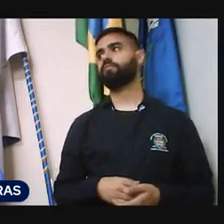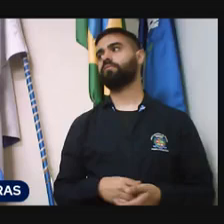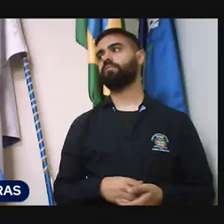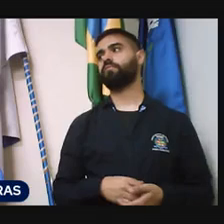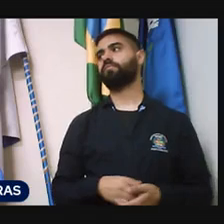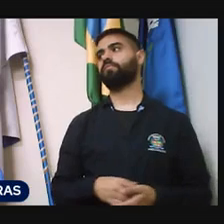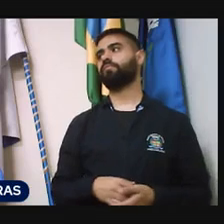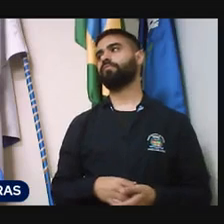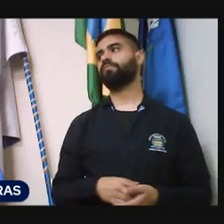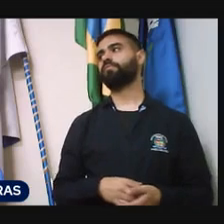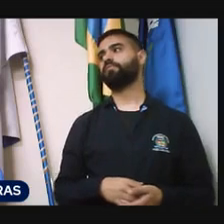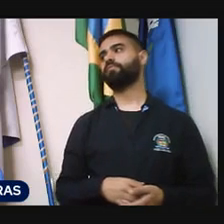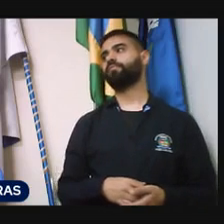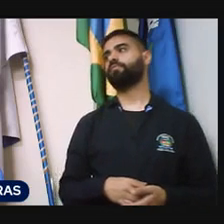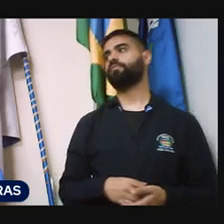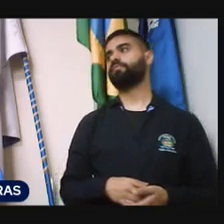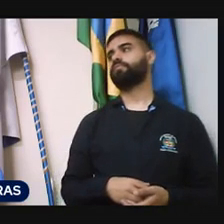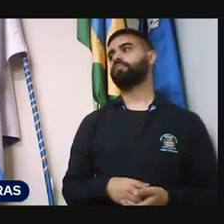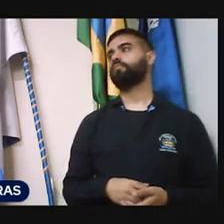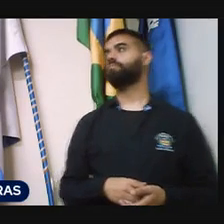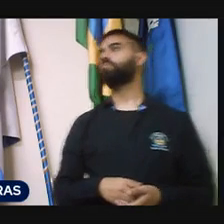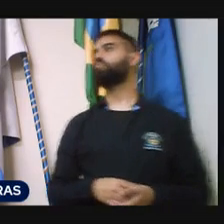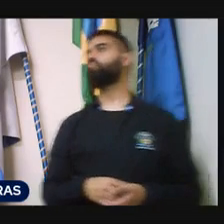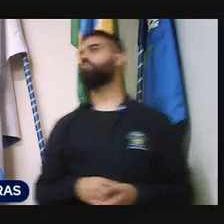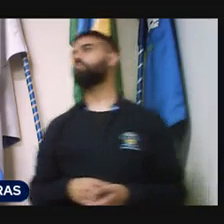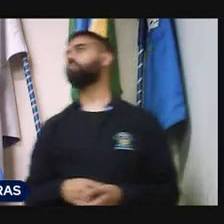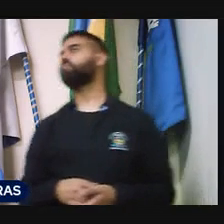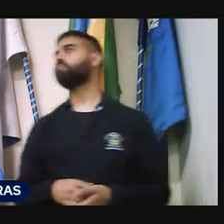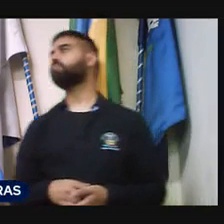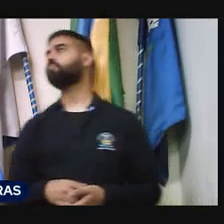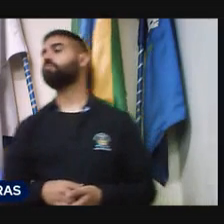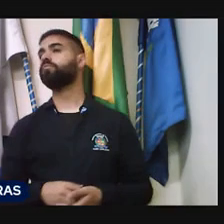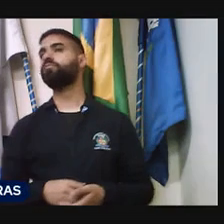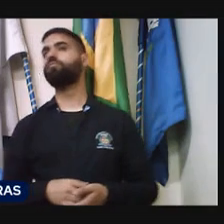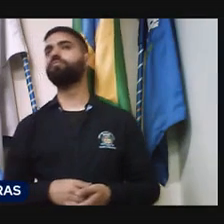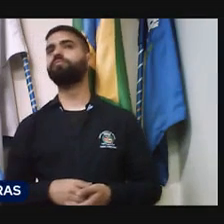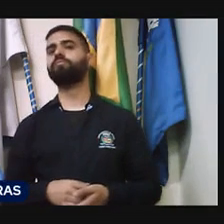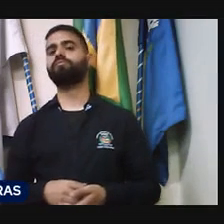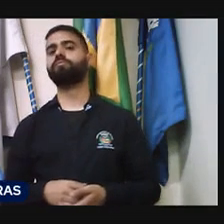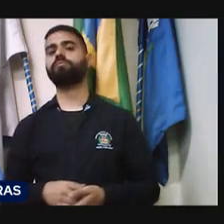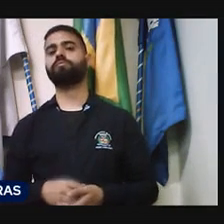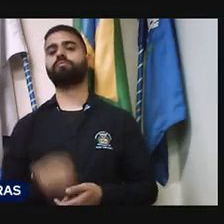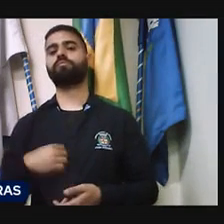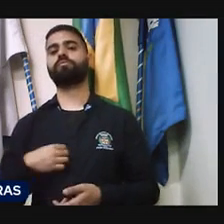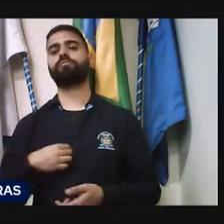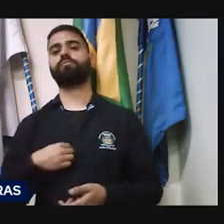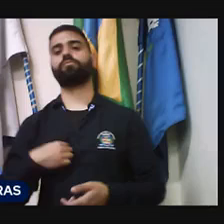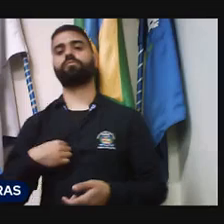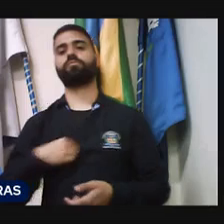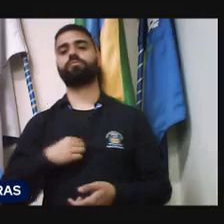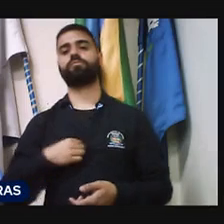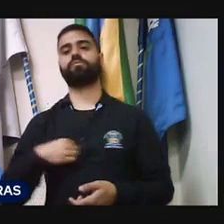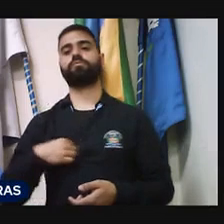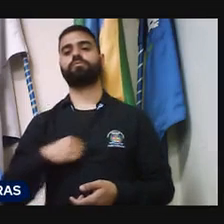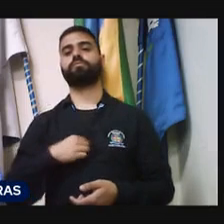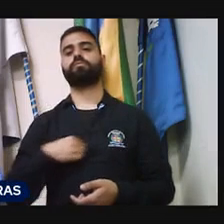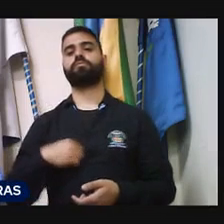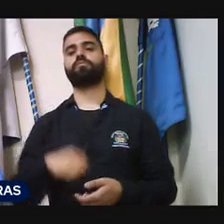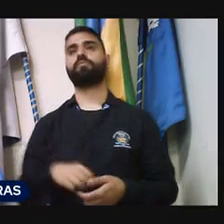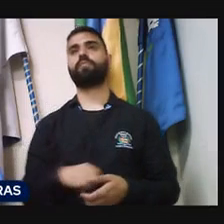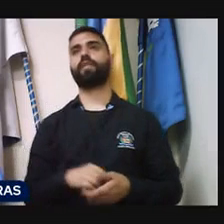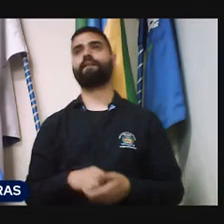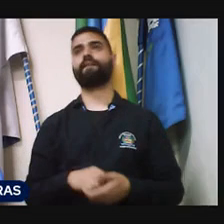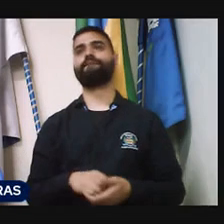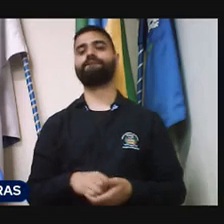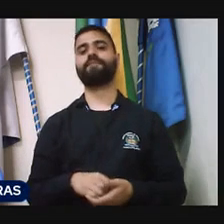conversando agora com doutor Ailton também a respeito dos nossos advogados né o meu assessor